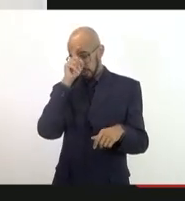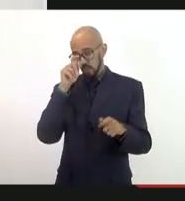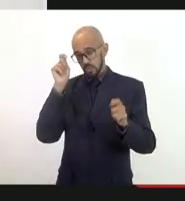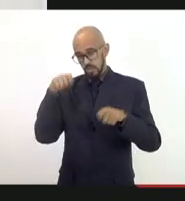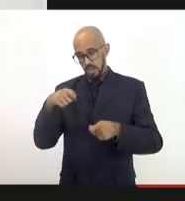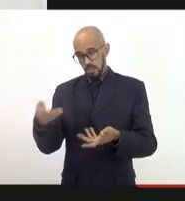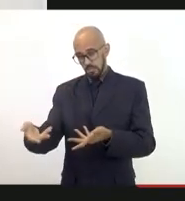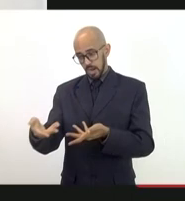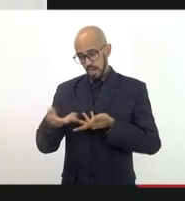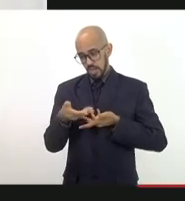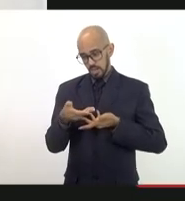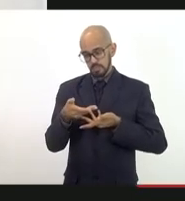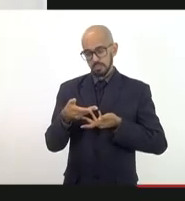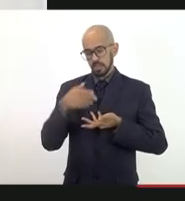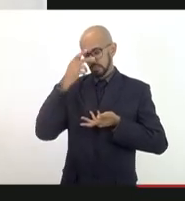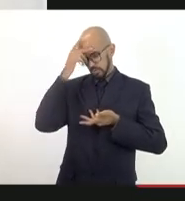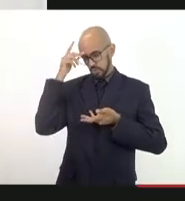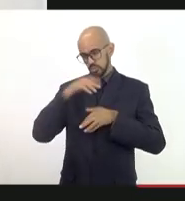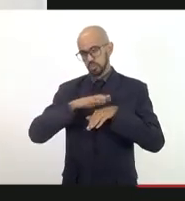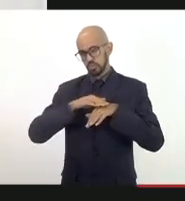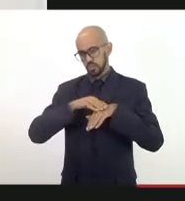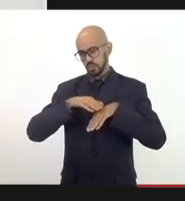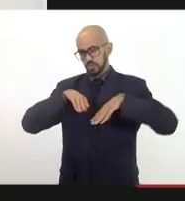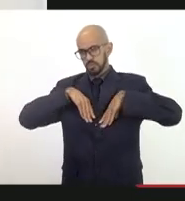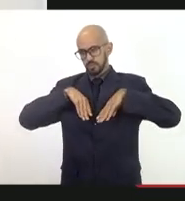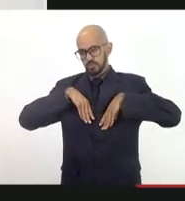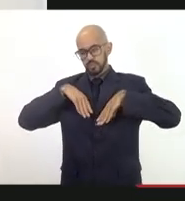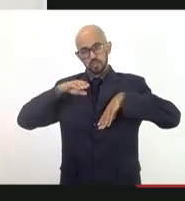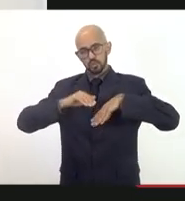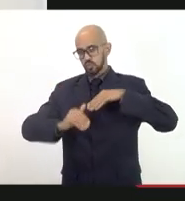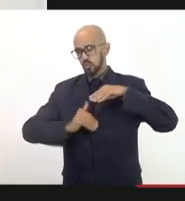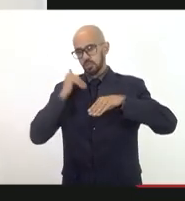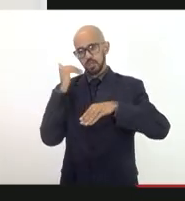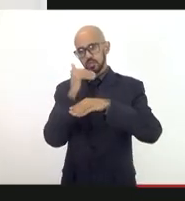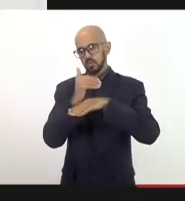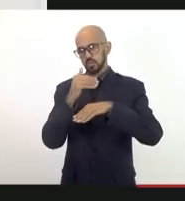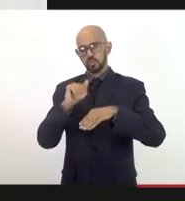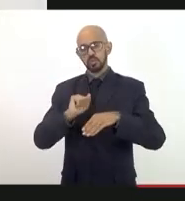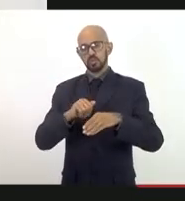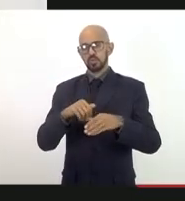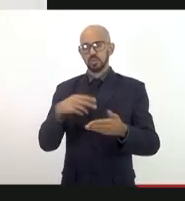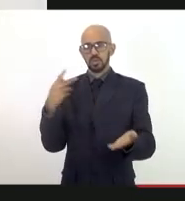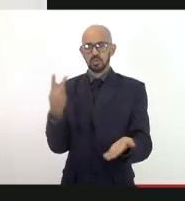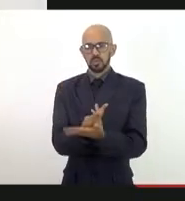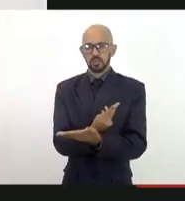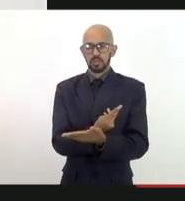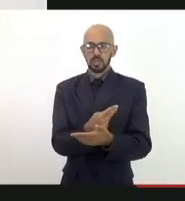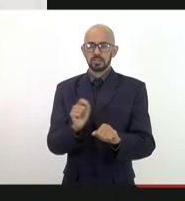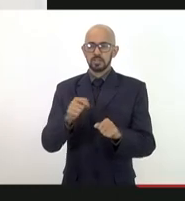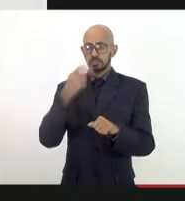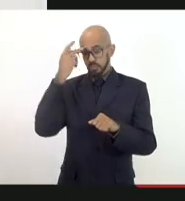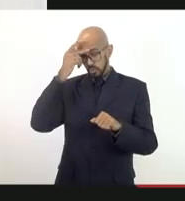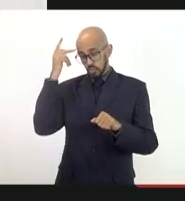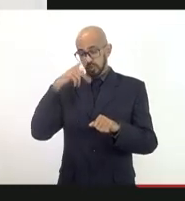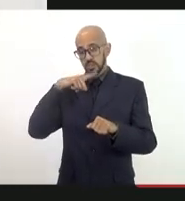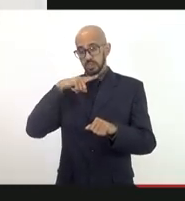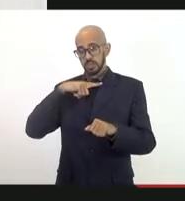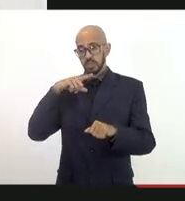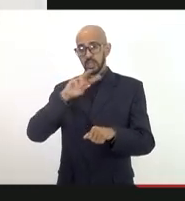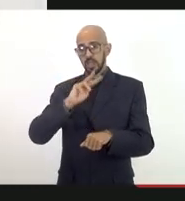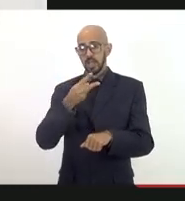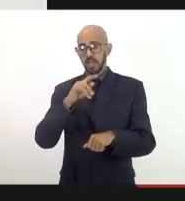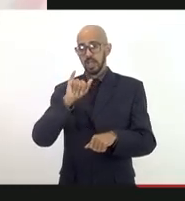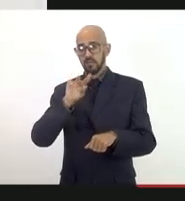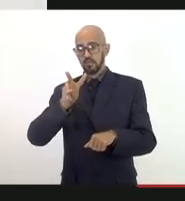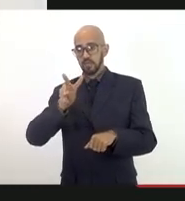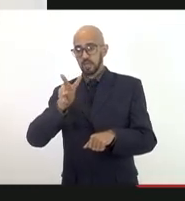tuberculose, sobretudo aqueles com resistência às drogas, a infecções oportunistas, como HIV AIDS, foi falado aqui, o secretário de Saúde, inclusive, abriu espaço